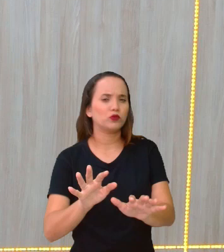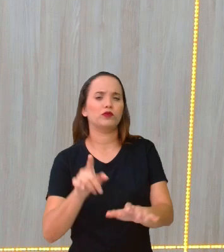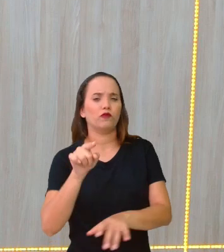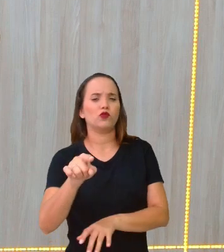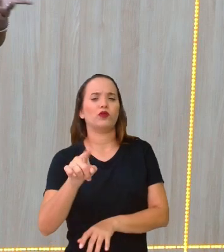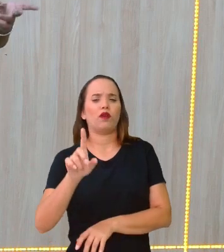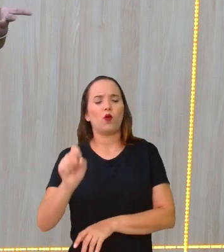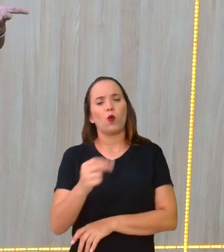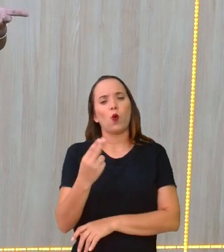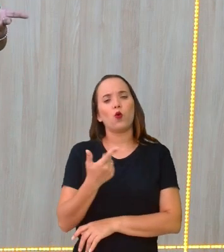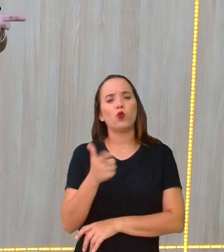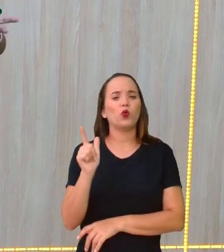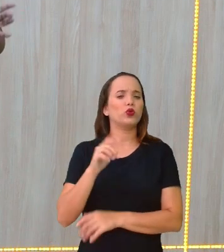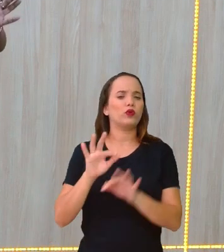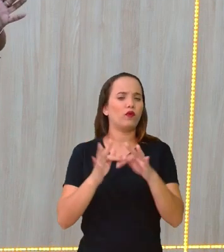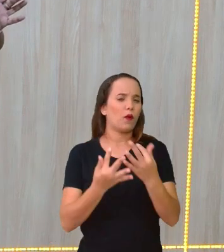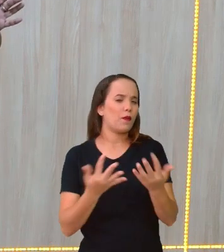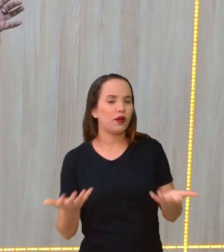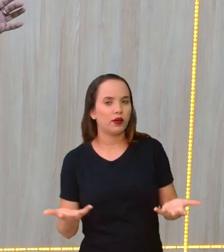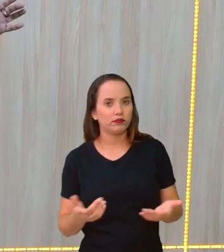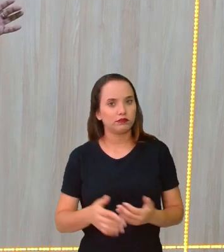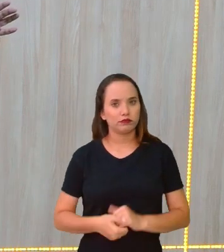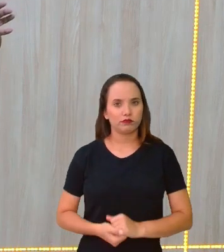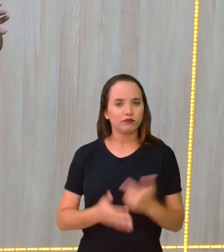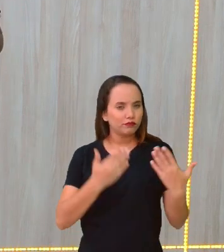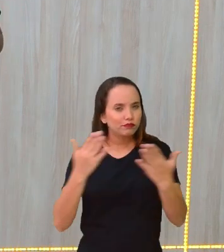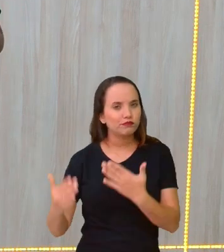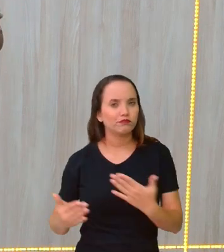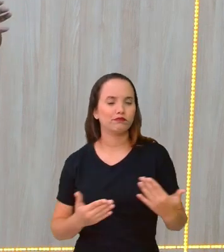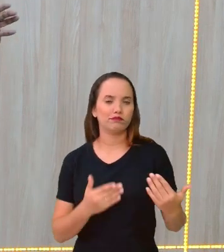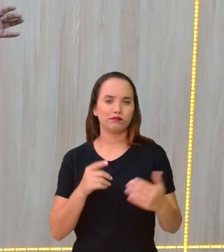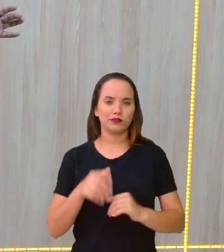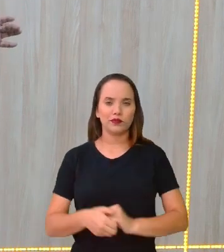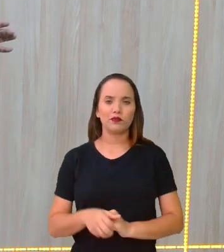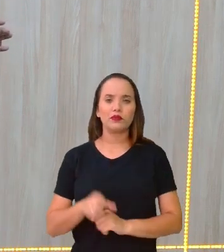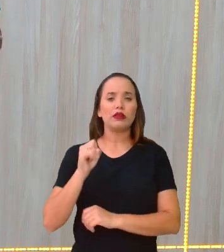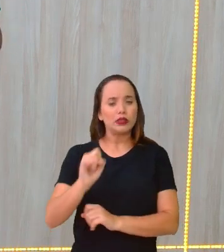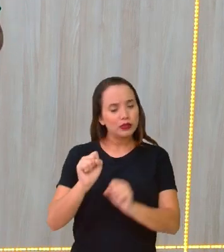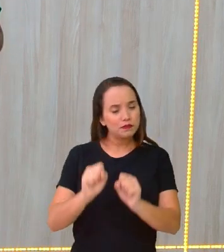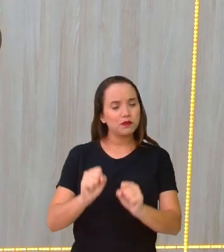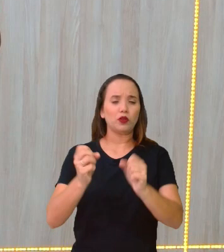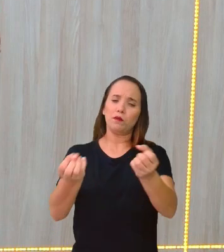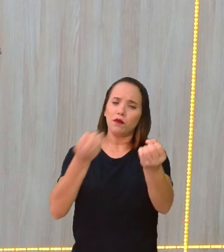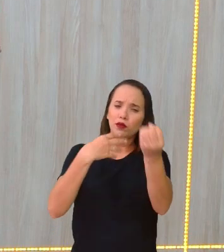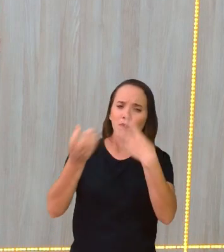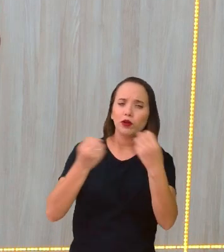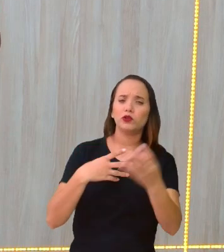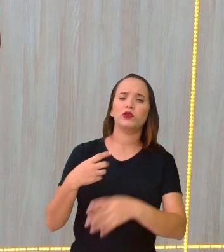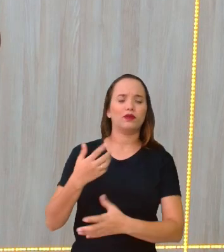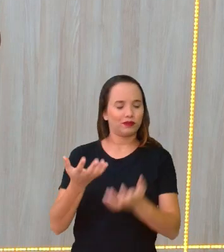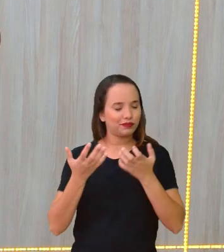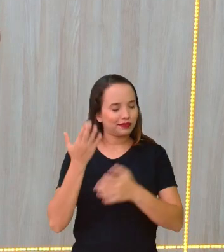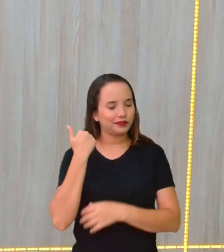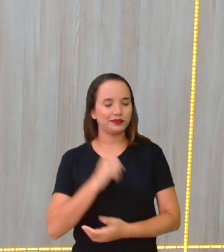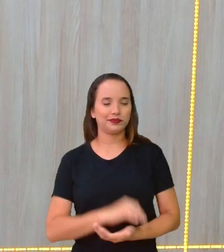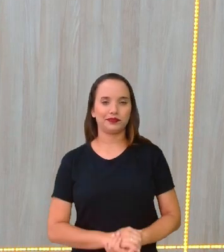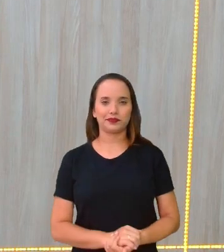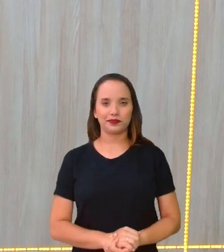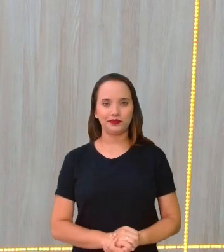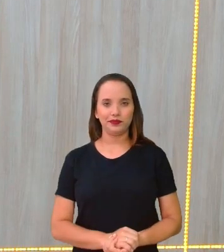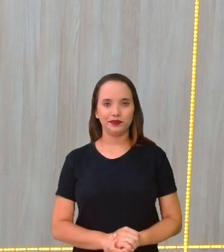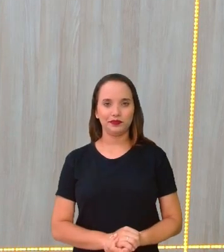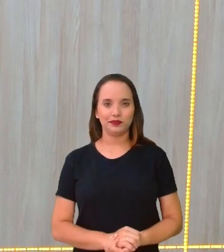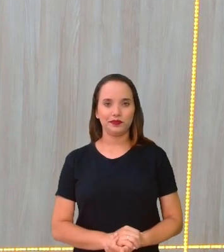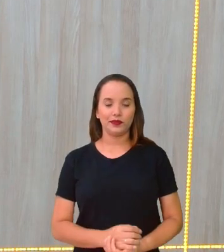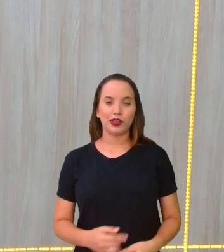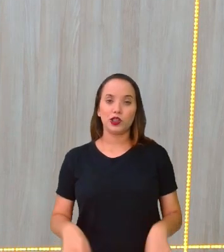avó? Quem? Conversem aí, gente. E, se possível, me tragam essas histórias. Eu quero muito saber.